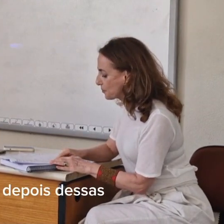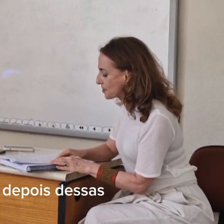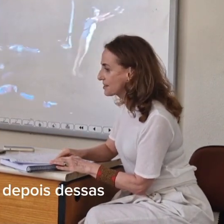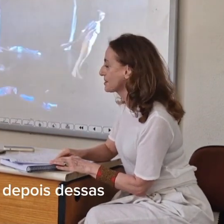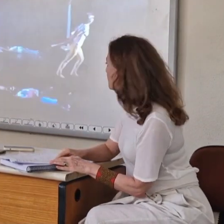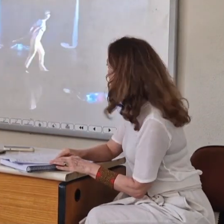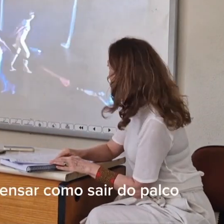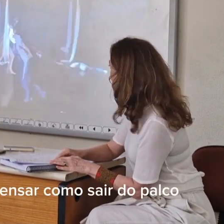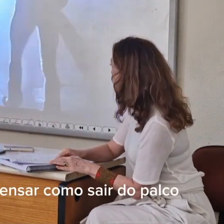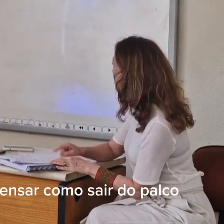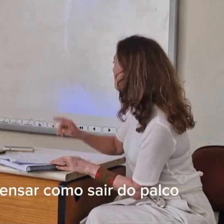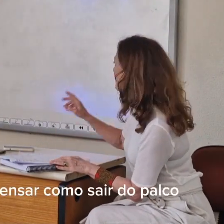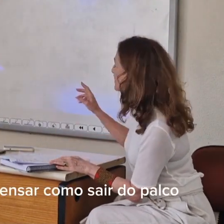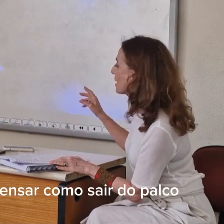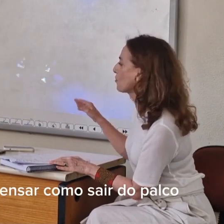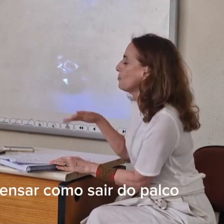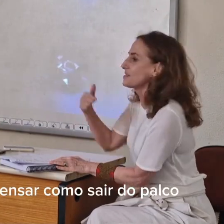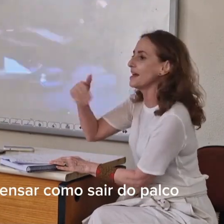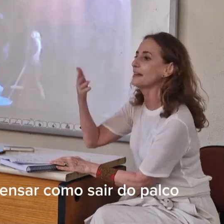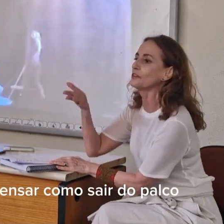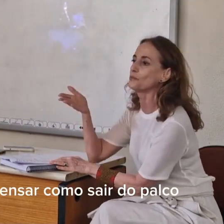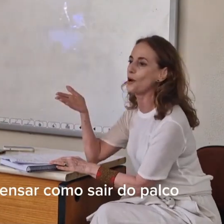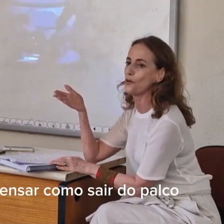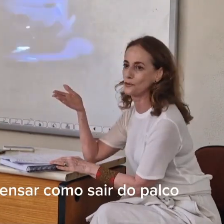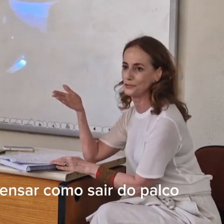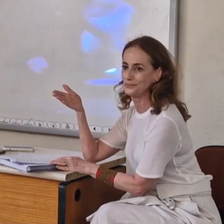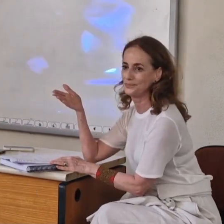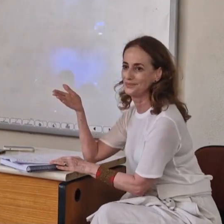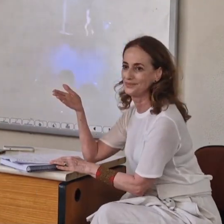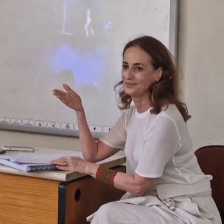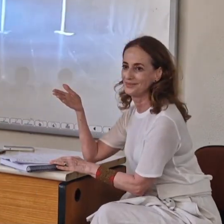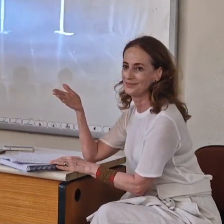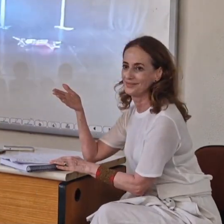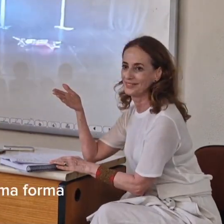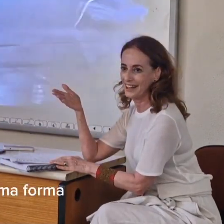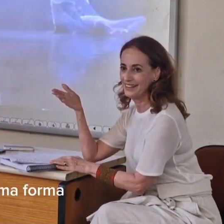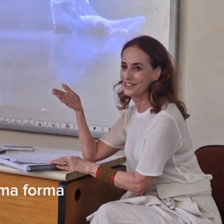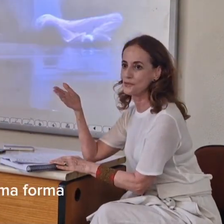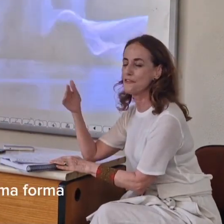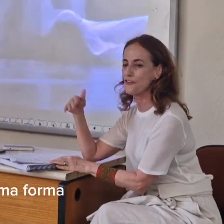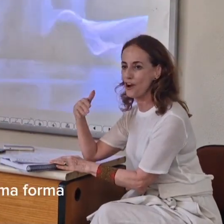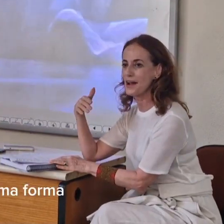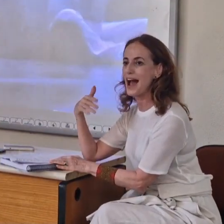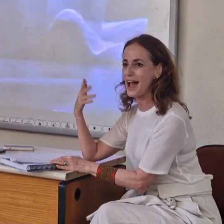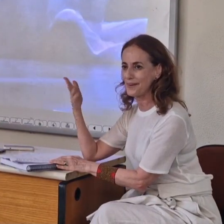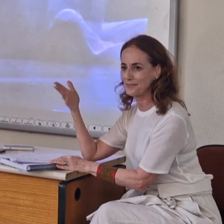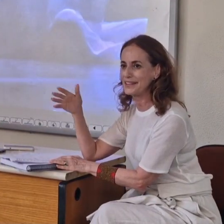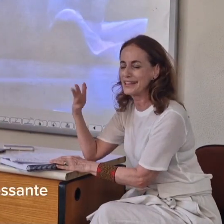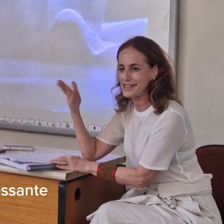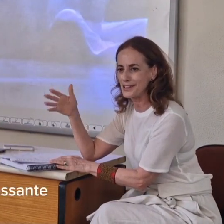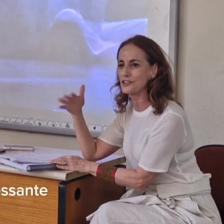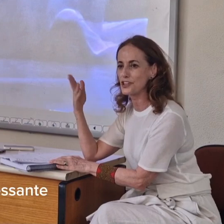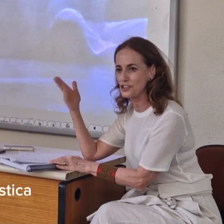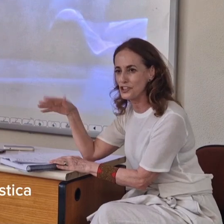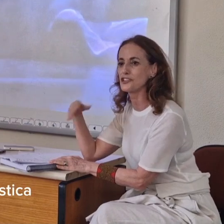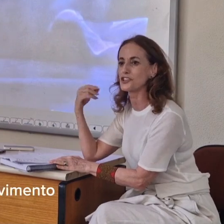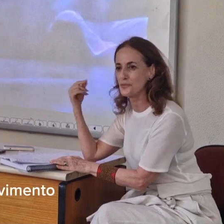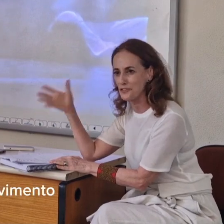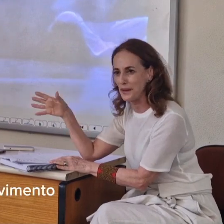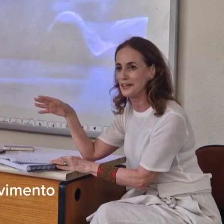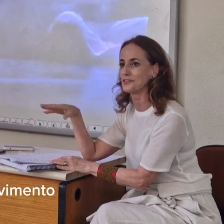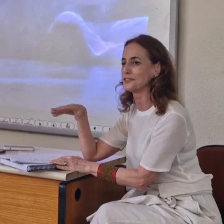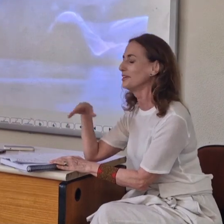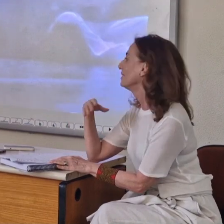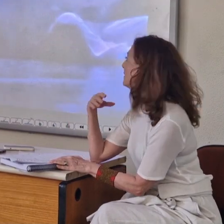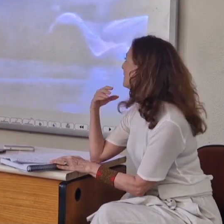saída depois dessa. A gente tinha que pensar como sair do palco, né? De uma forma interessante, artística,